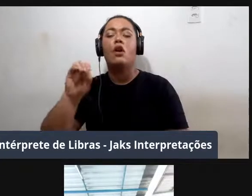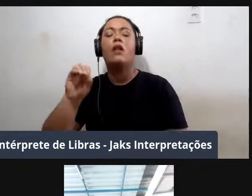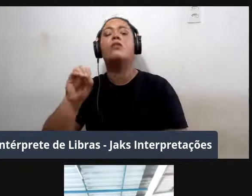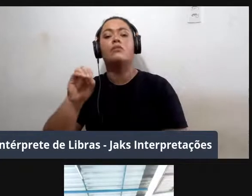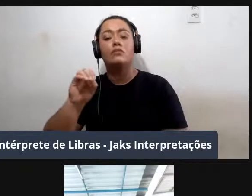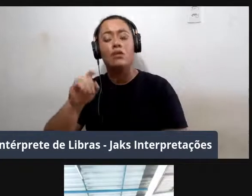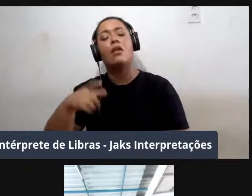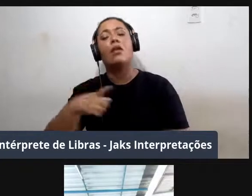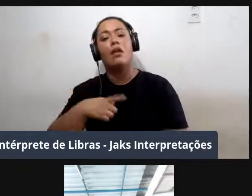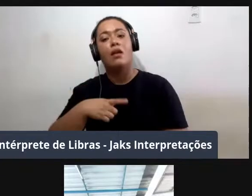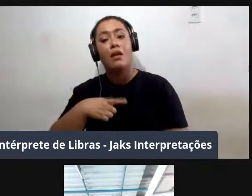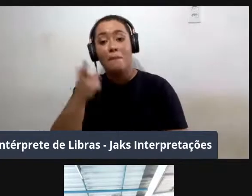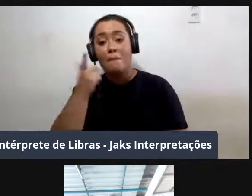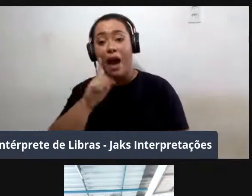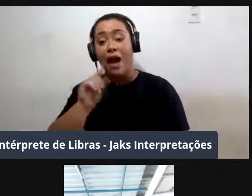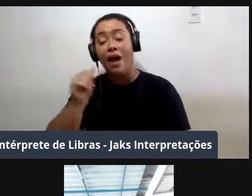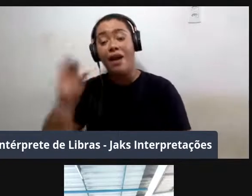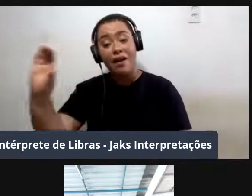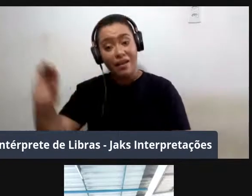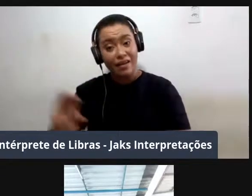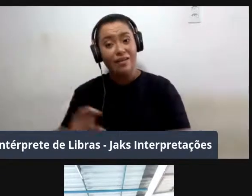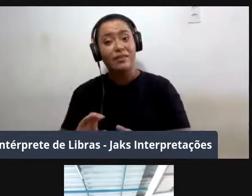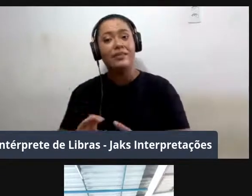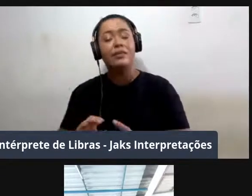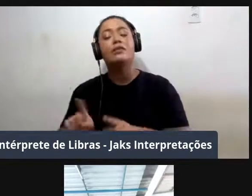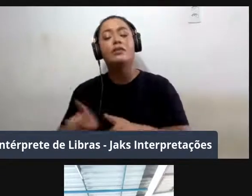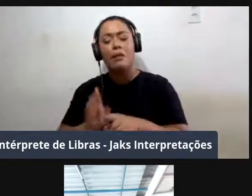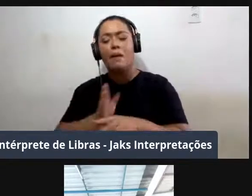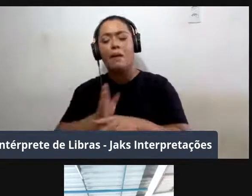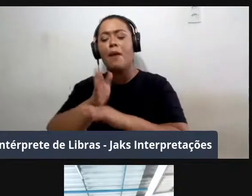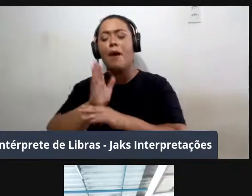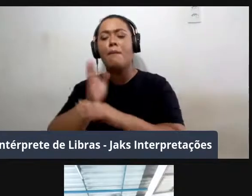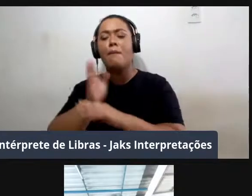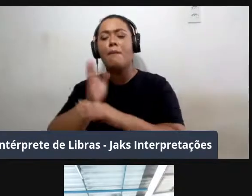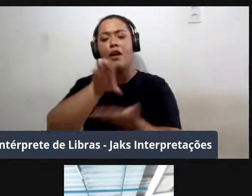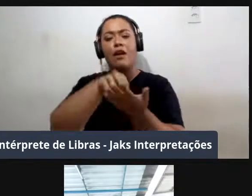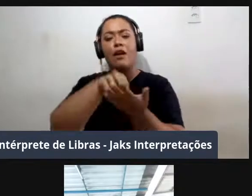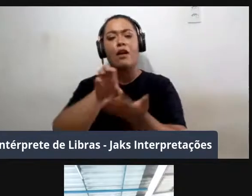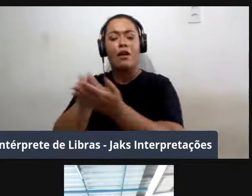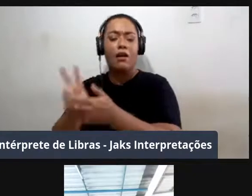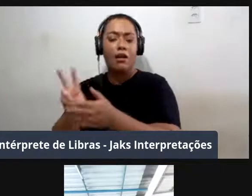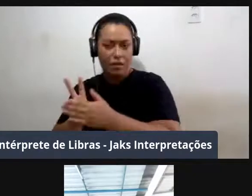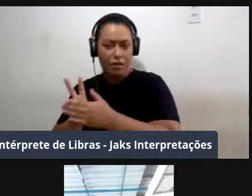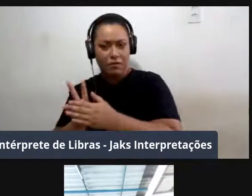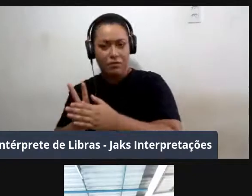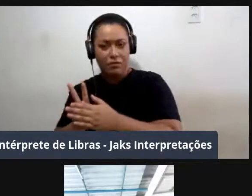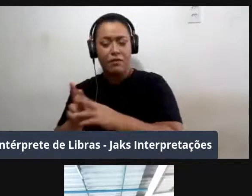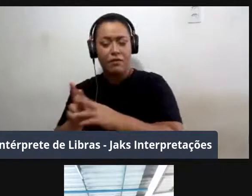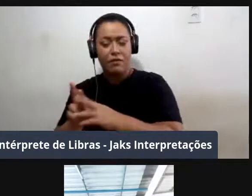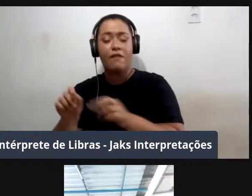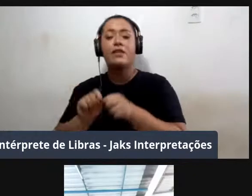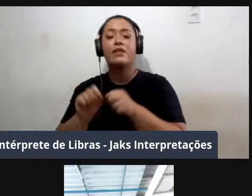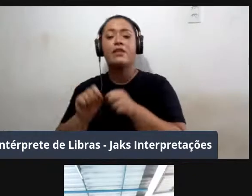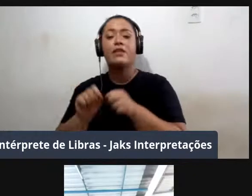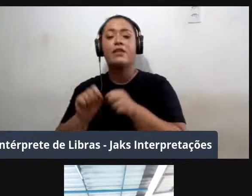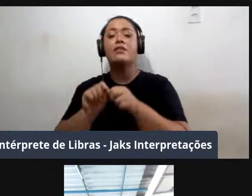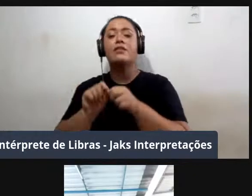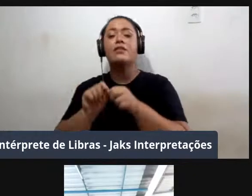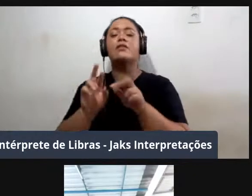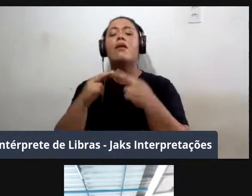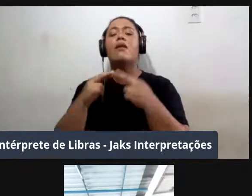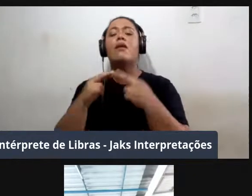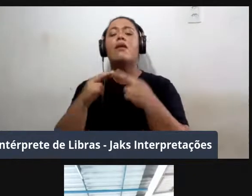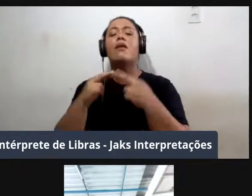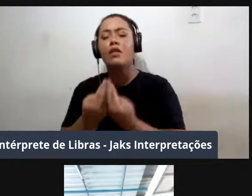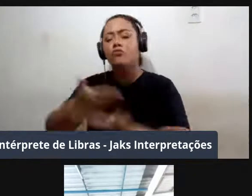até conseguiu ir nas aldeias, realizar encontro para troca de conhecimentos, né? Troca dos conhecimentos tradicionais.